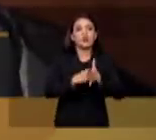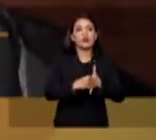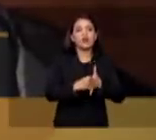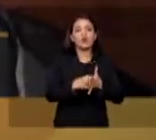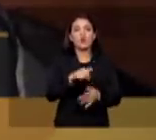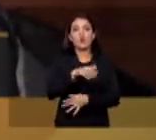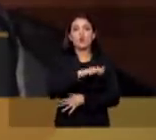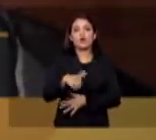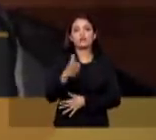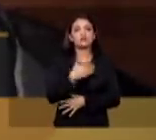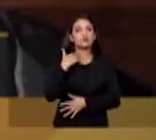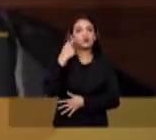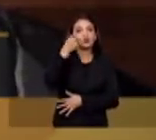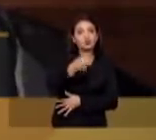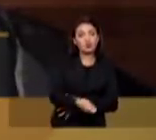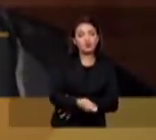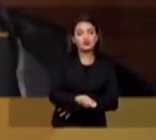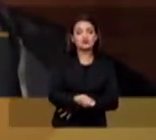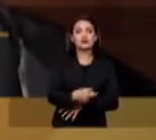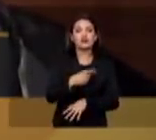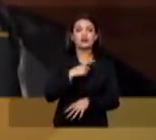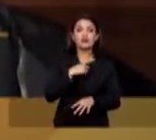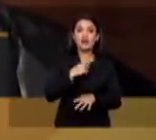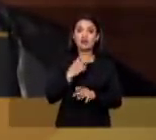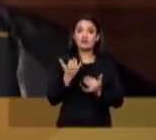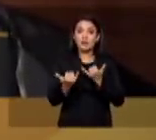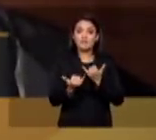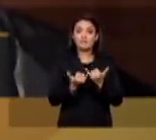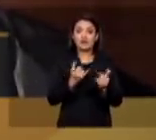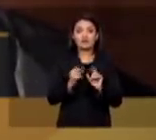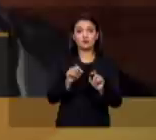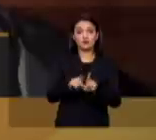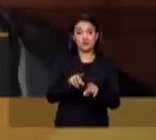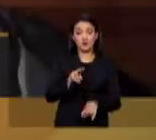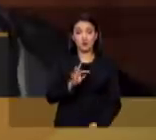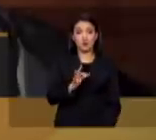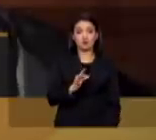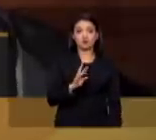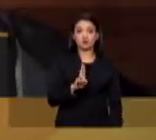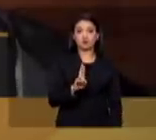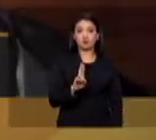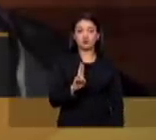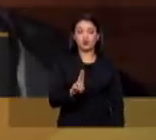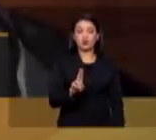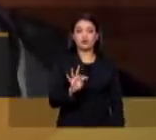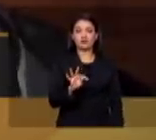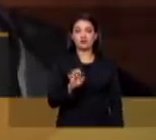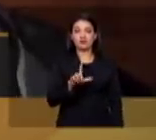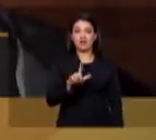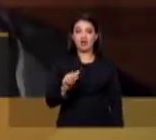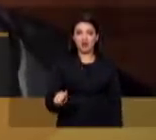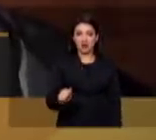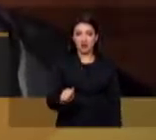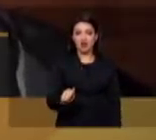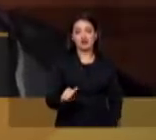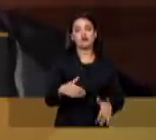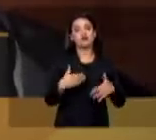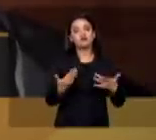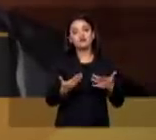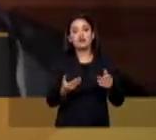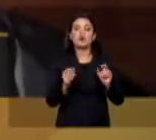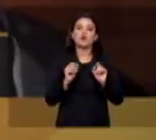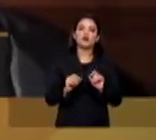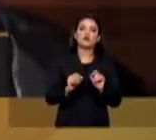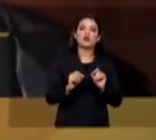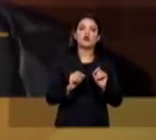magistrados têm a rigor similar objeto de tutela. As condições objetivas para o